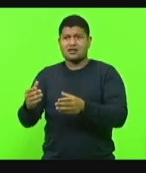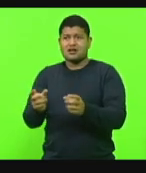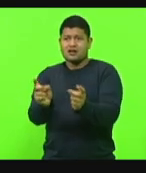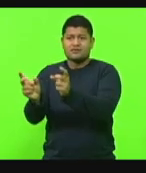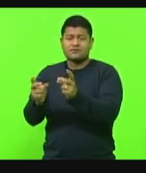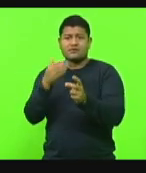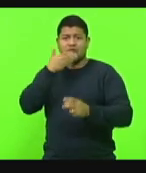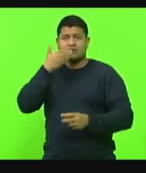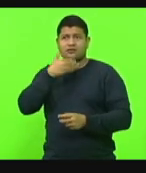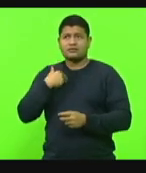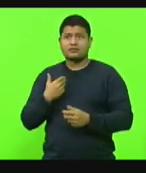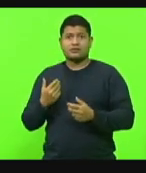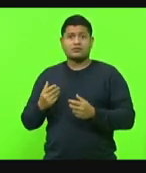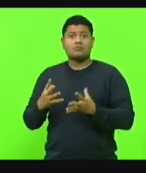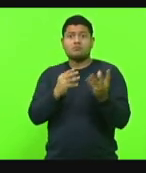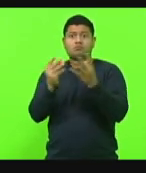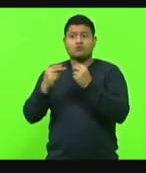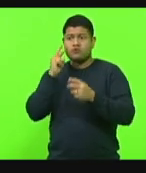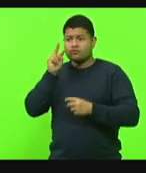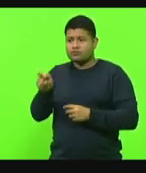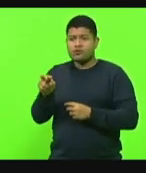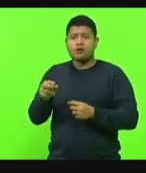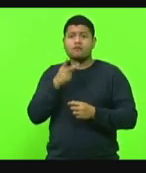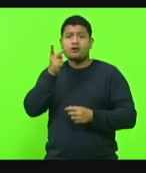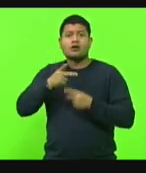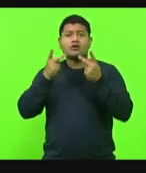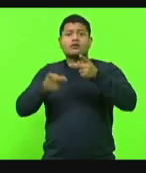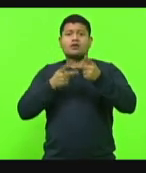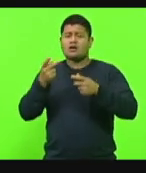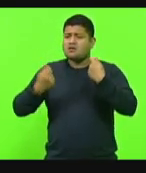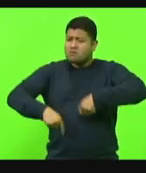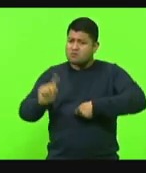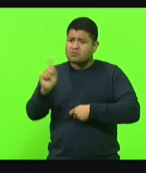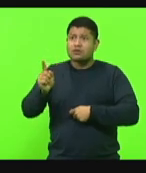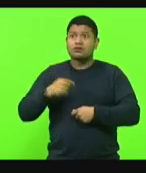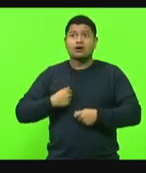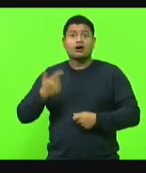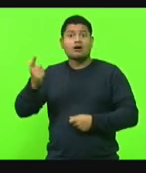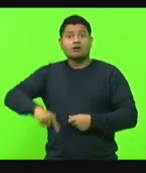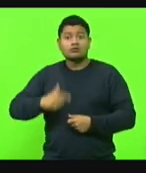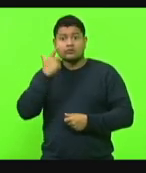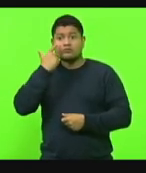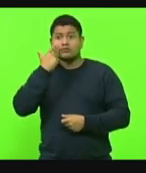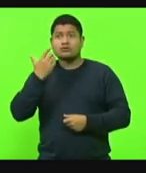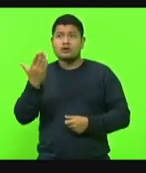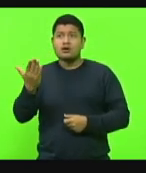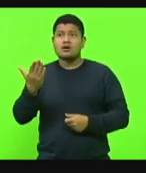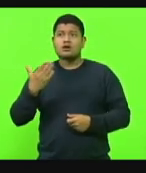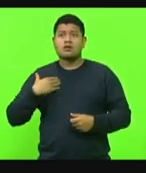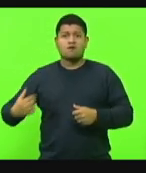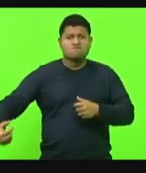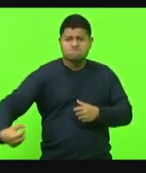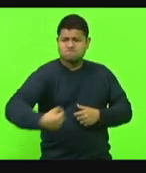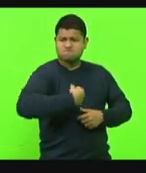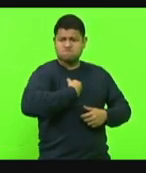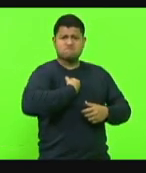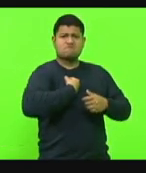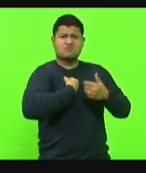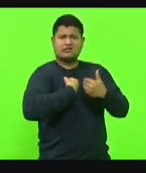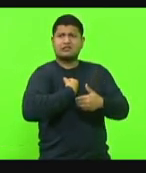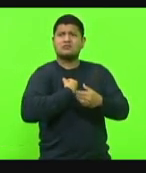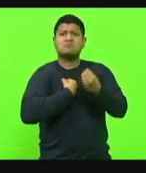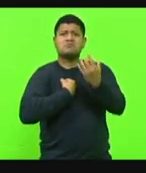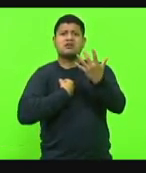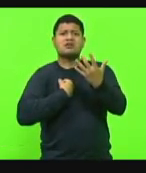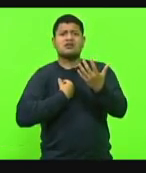não precisa fazer. Olha lá, olha ali. Agora olha só o camarada ali enforcando. Olha ali. Olha ali.